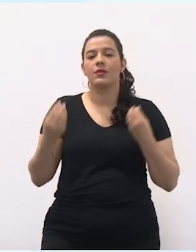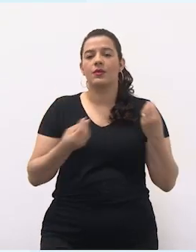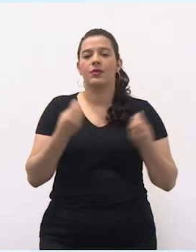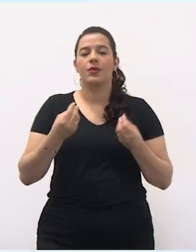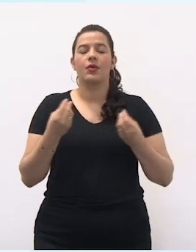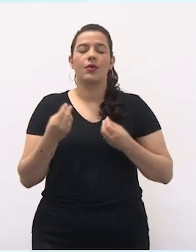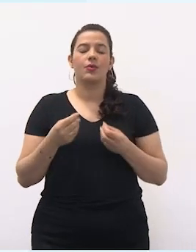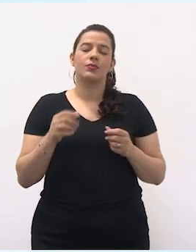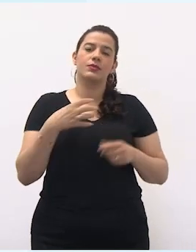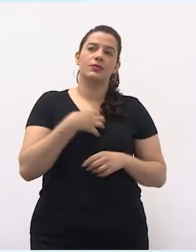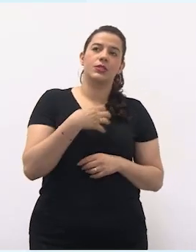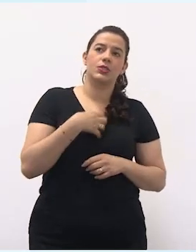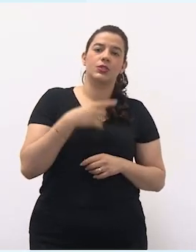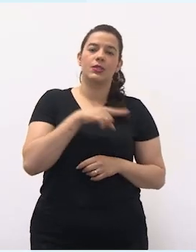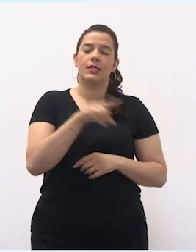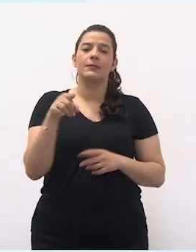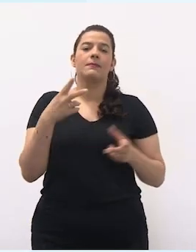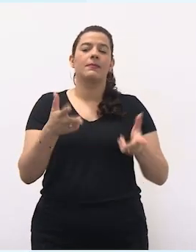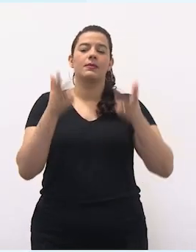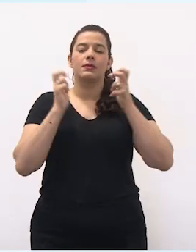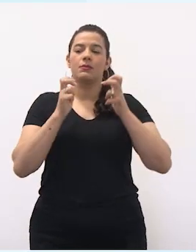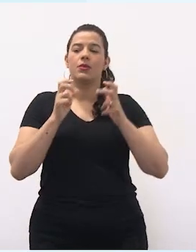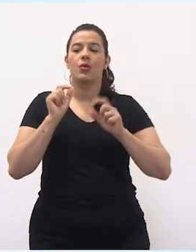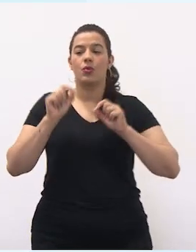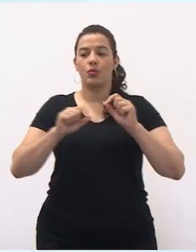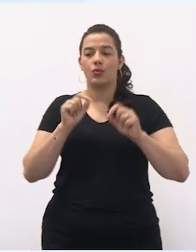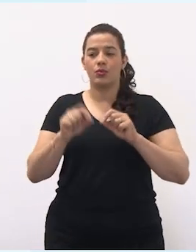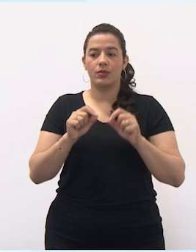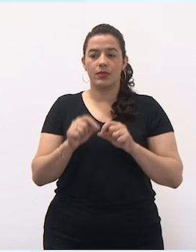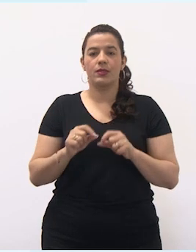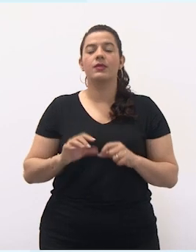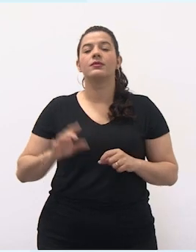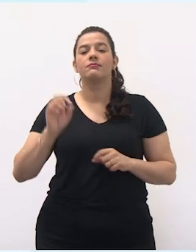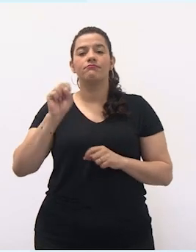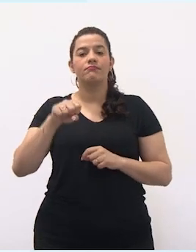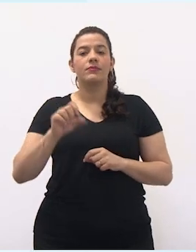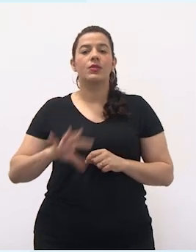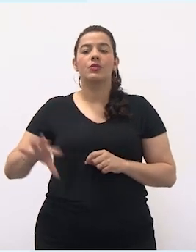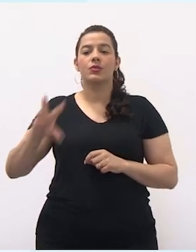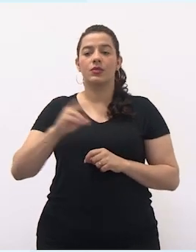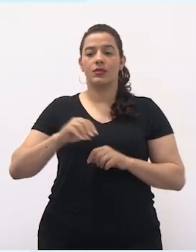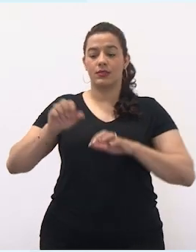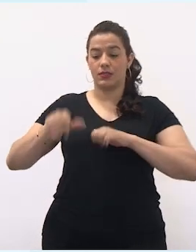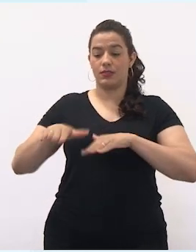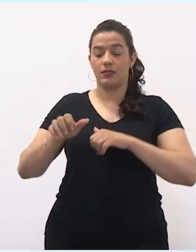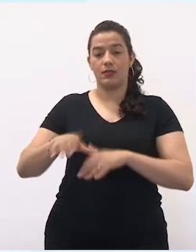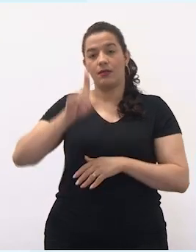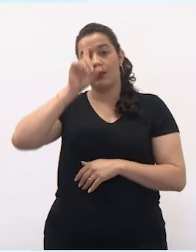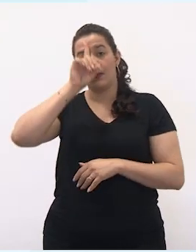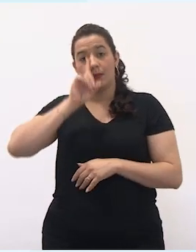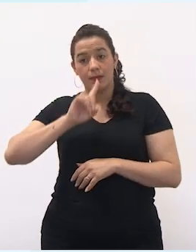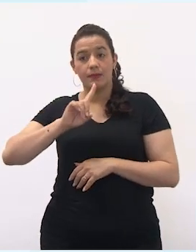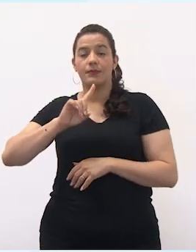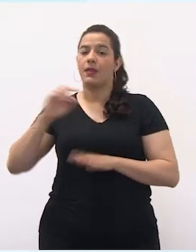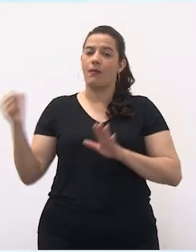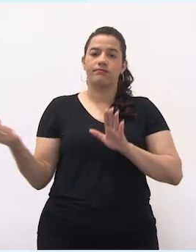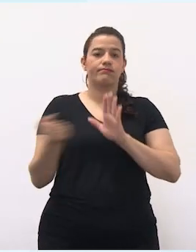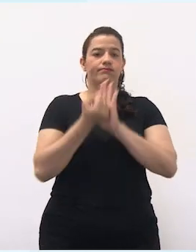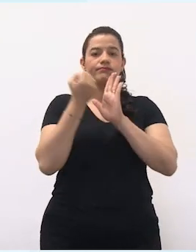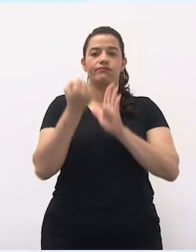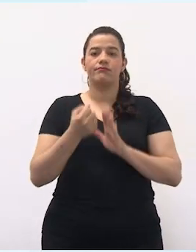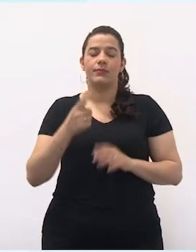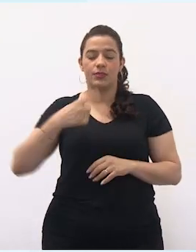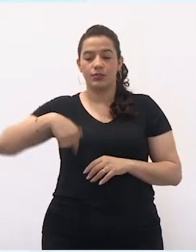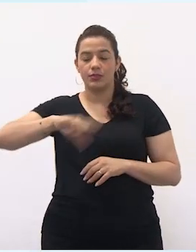que eles sentiram, como é que eles perceberam esse movimento. E sim, gente, Setembro Amarelo é um marco. A gente